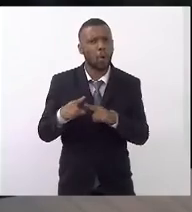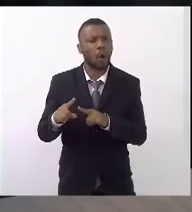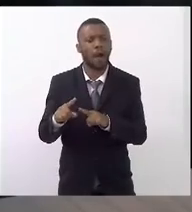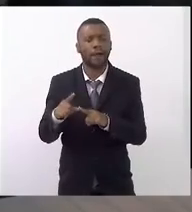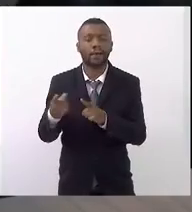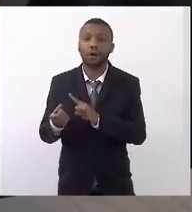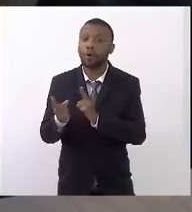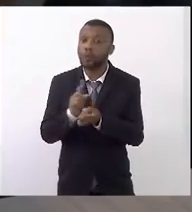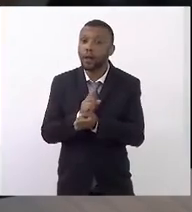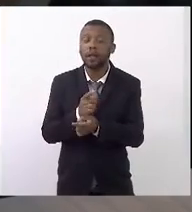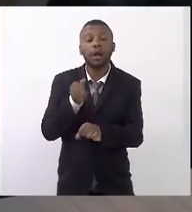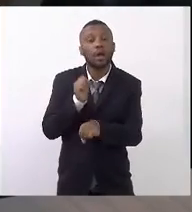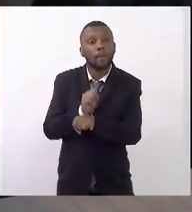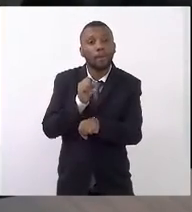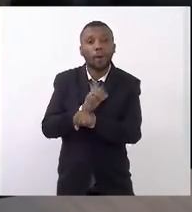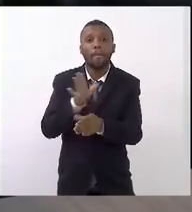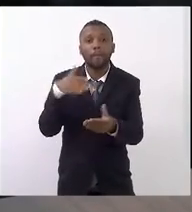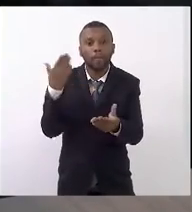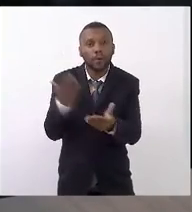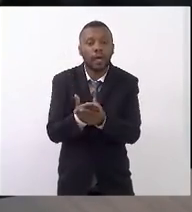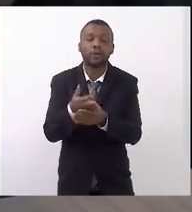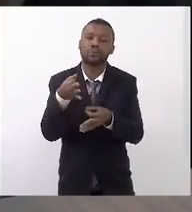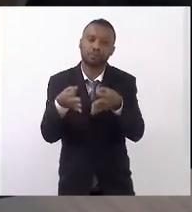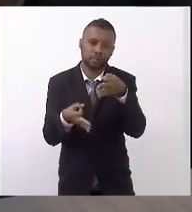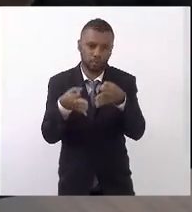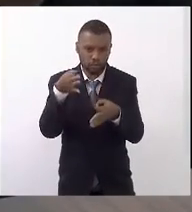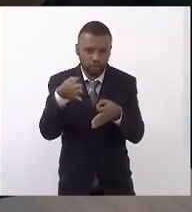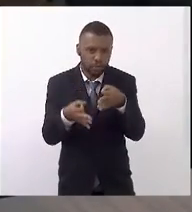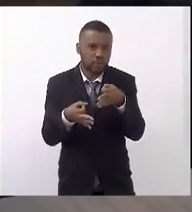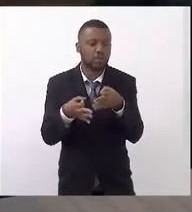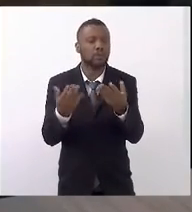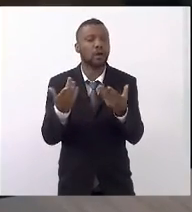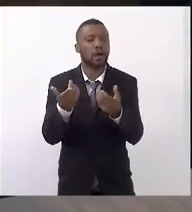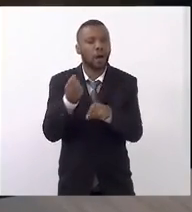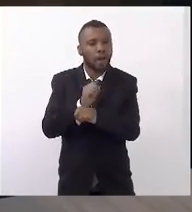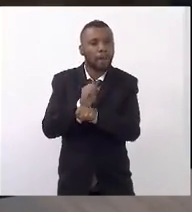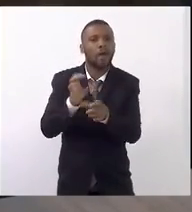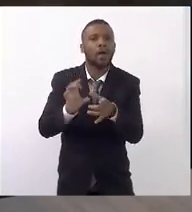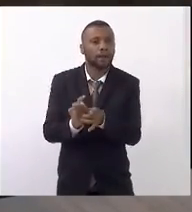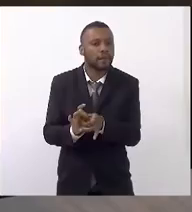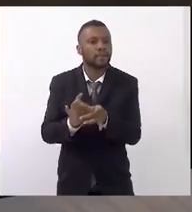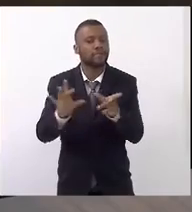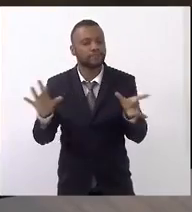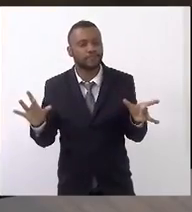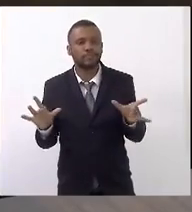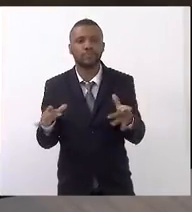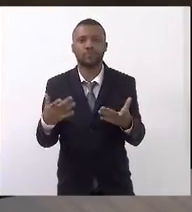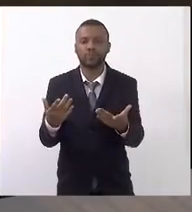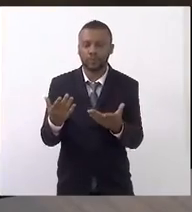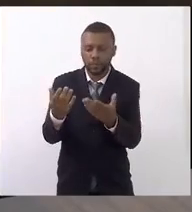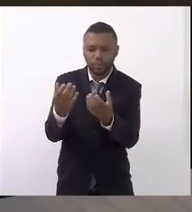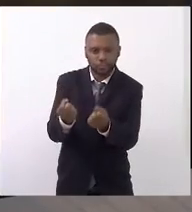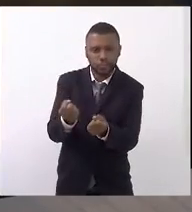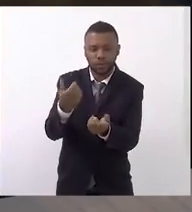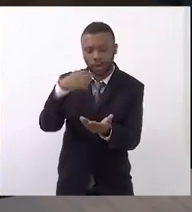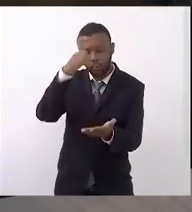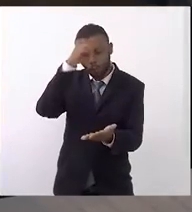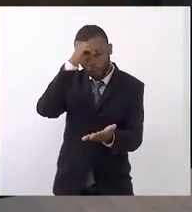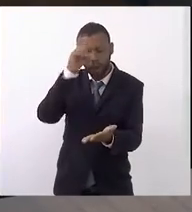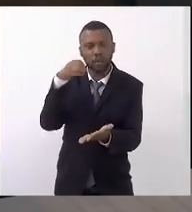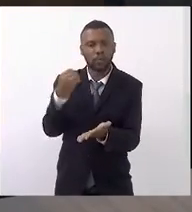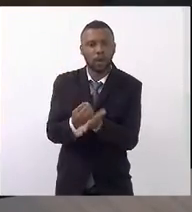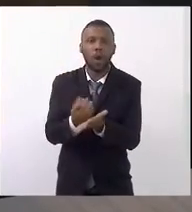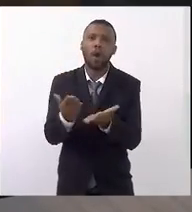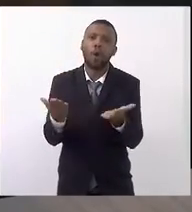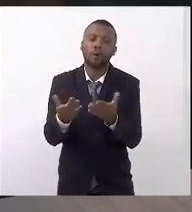esperou os processos da justiça, esperou a sua liberdade, esperou a sua absolvição e hoje luta por